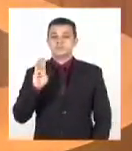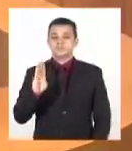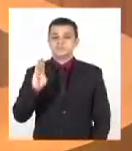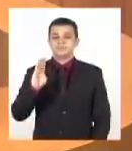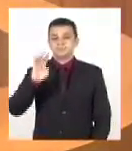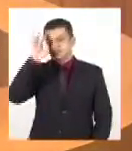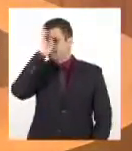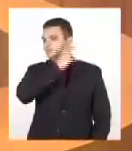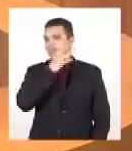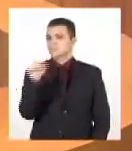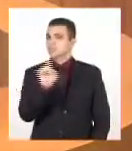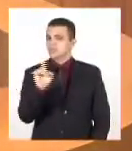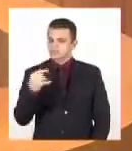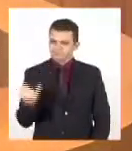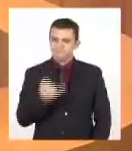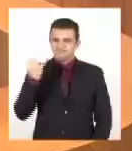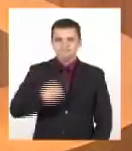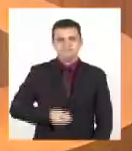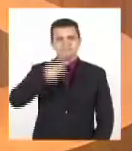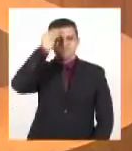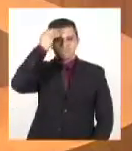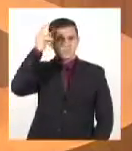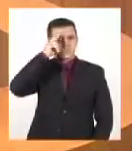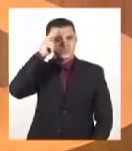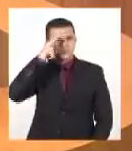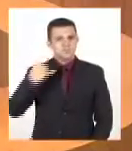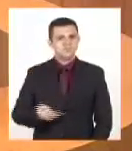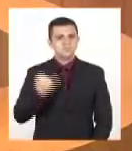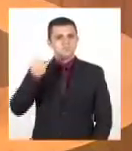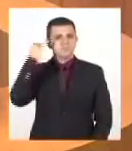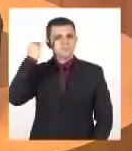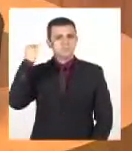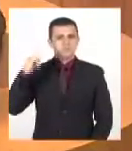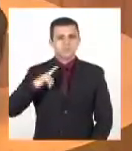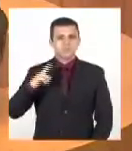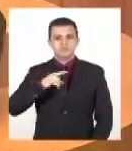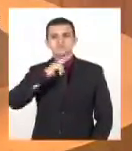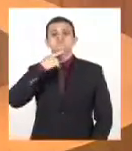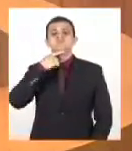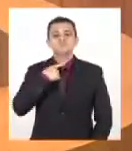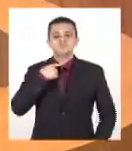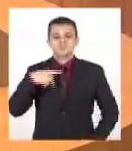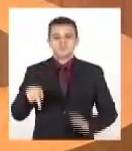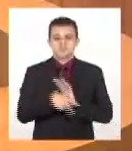gente mantenha sempre viva as bandeiras e os ideais do partido. Era isso, senhor presidente. Obrigado.